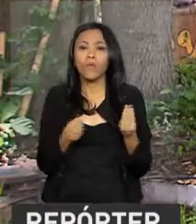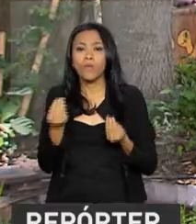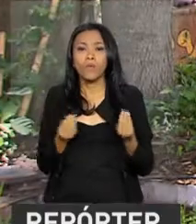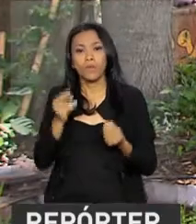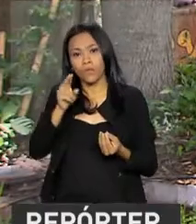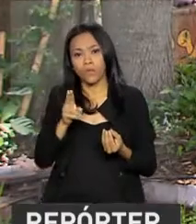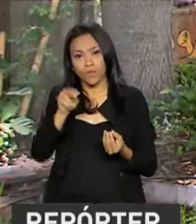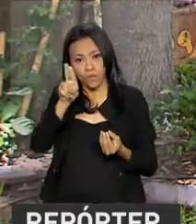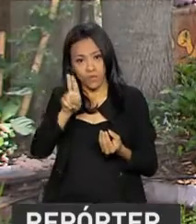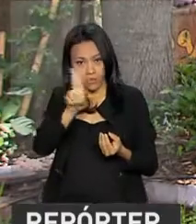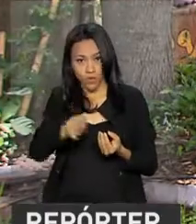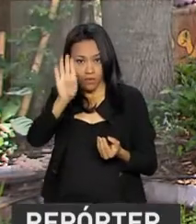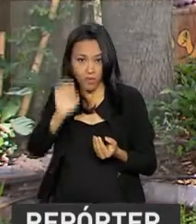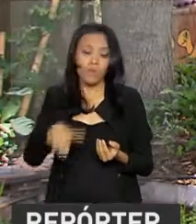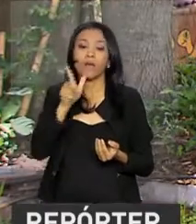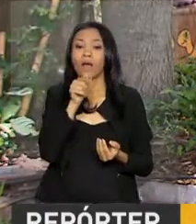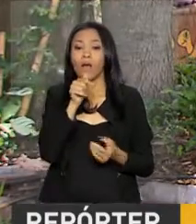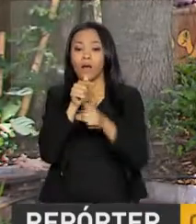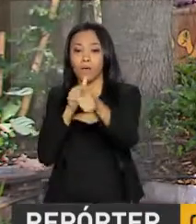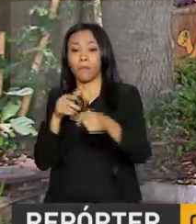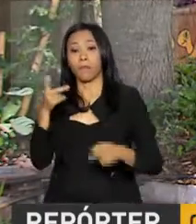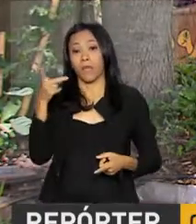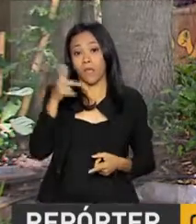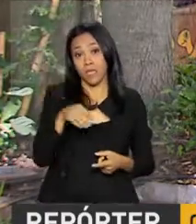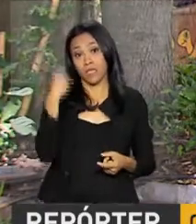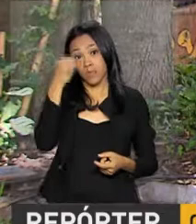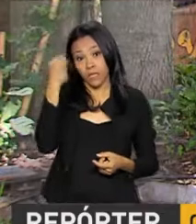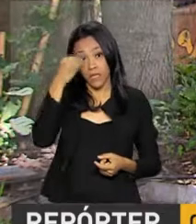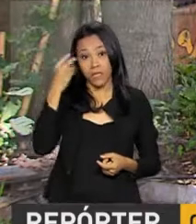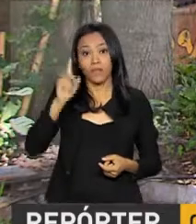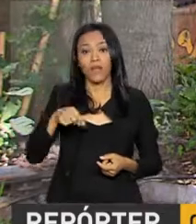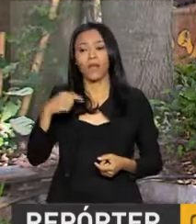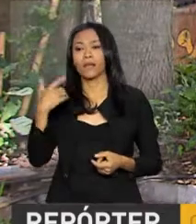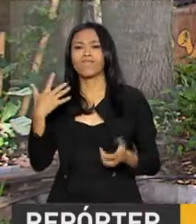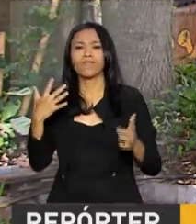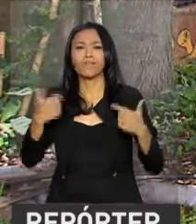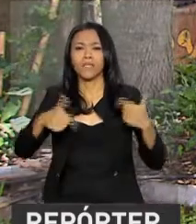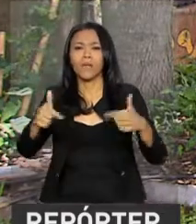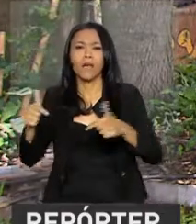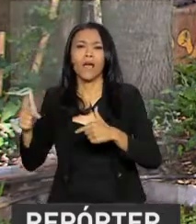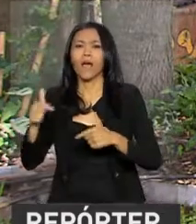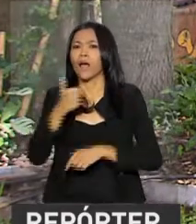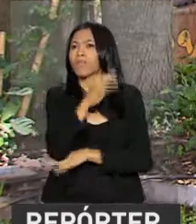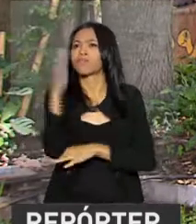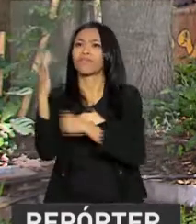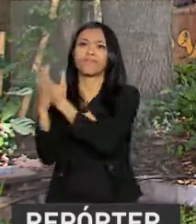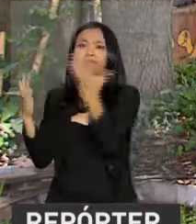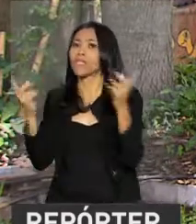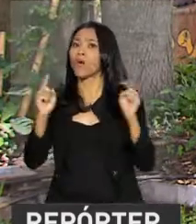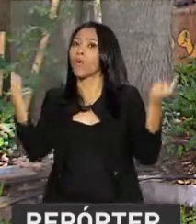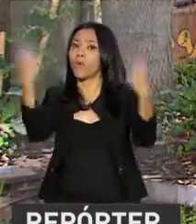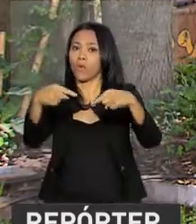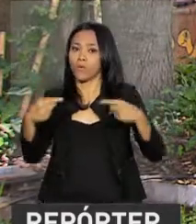experiência comunitária para preservar a água tem como meta trabalhar com a natureza não contra ela aumentar o